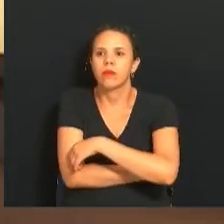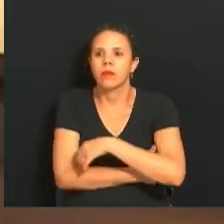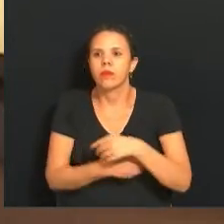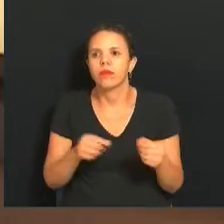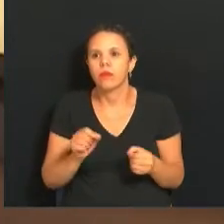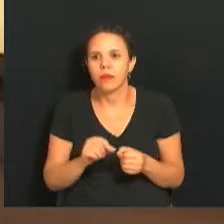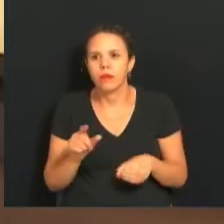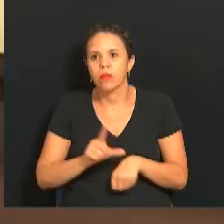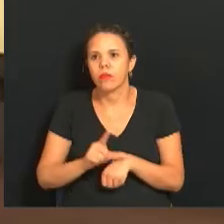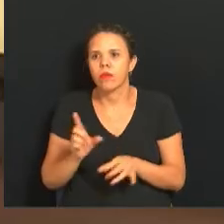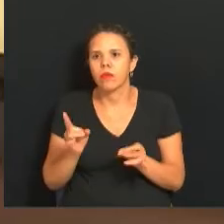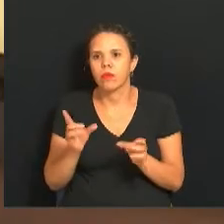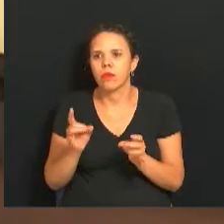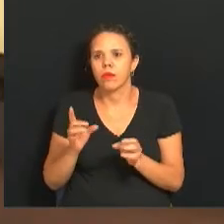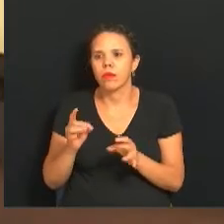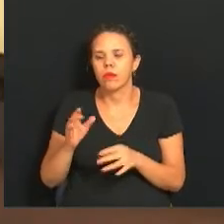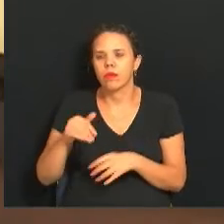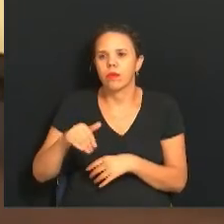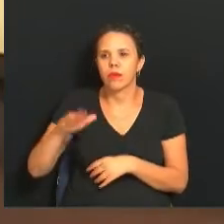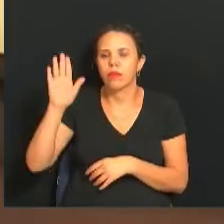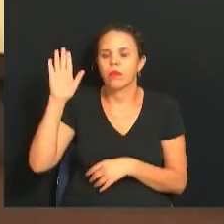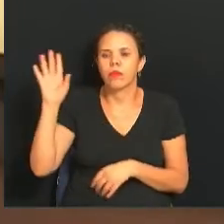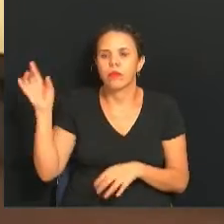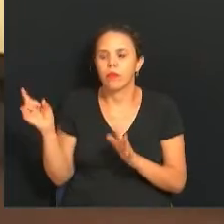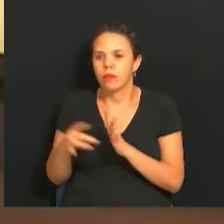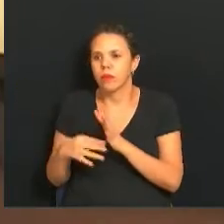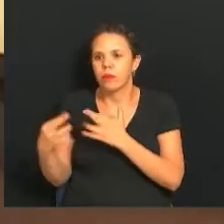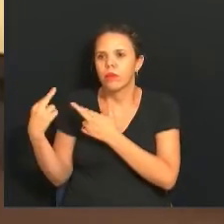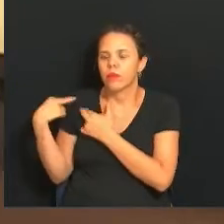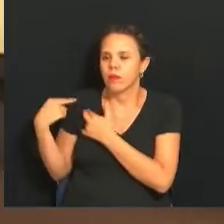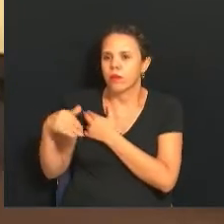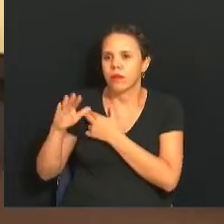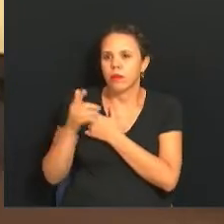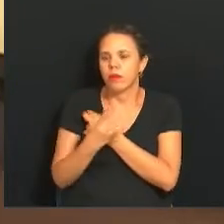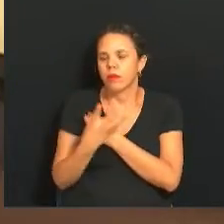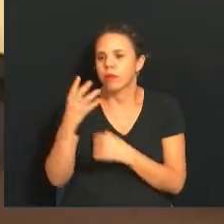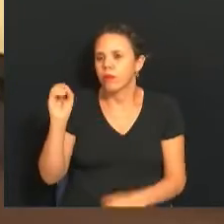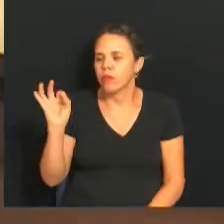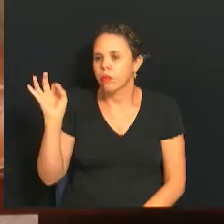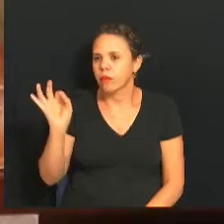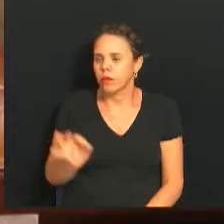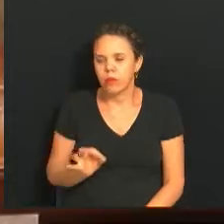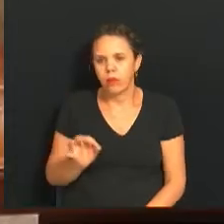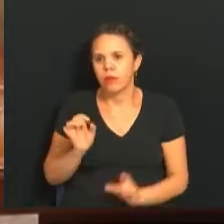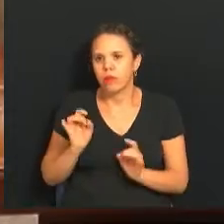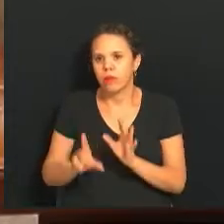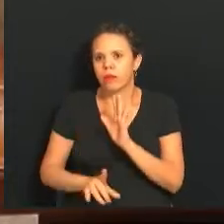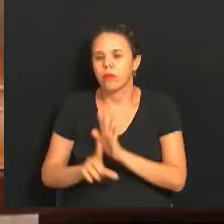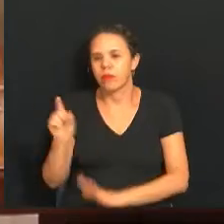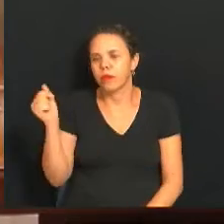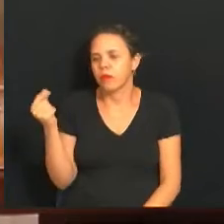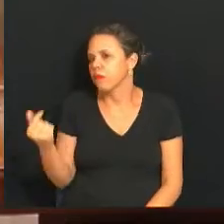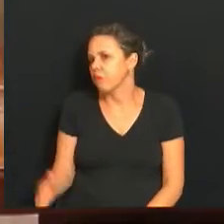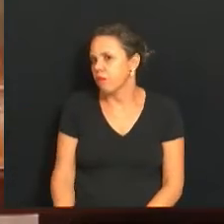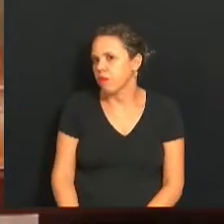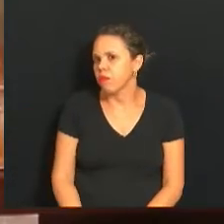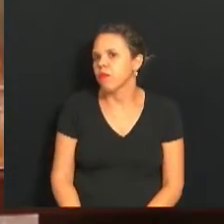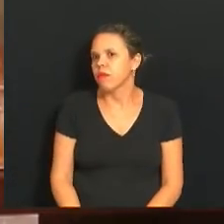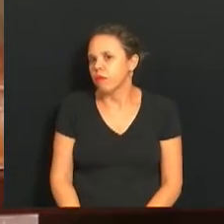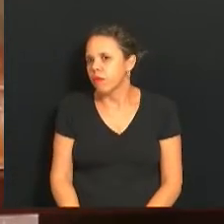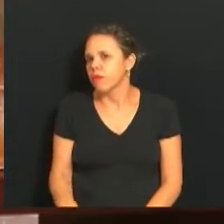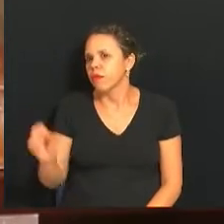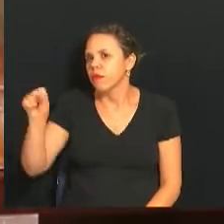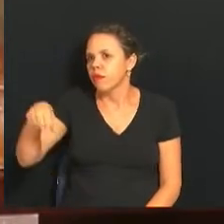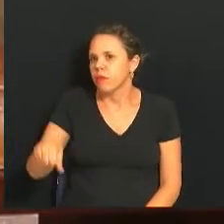que a loja venda mais. A vitrine ela é responsável por volta de 40% das vendas de uma loja. Nossa, tudo isso? Sim, tudo